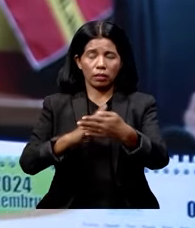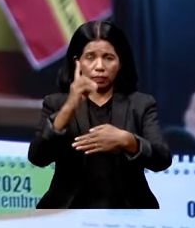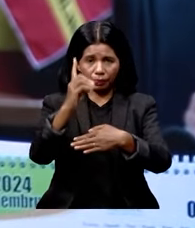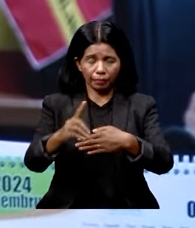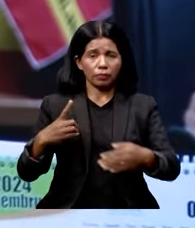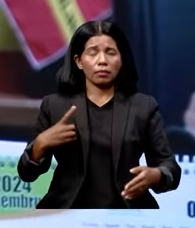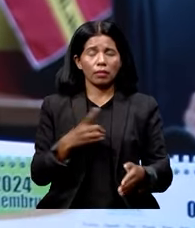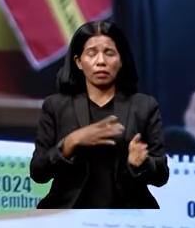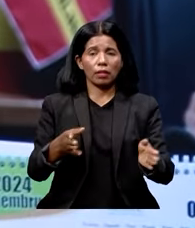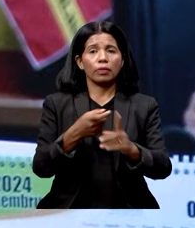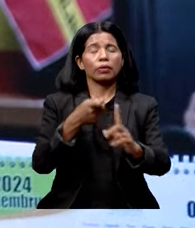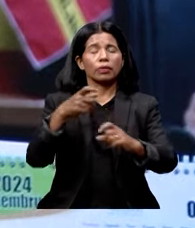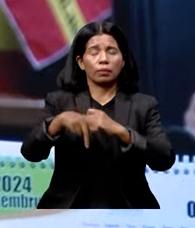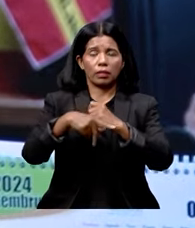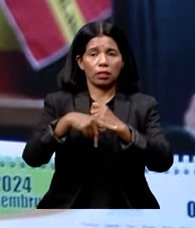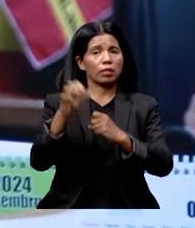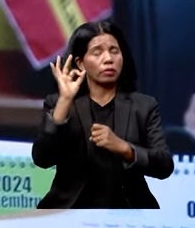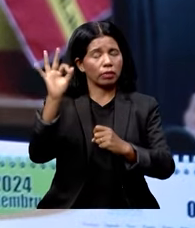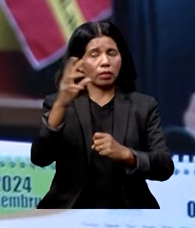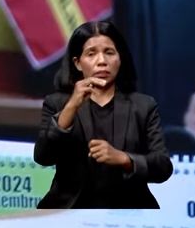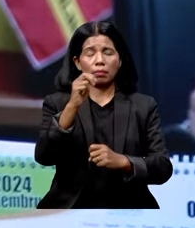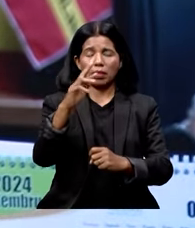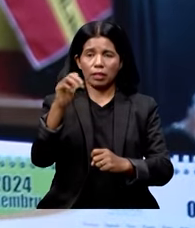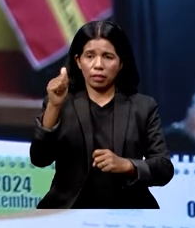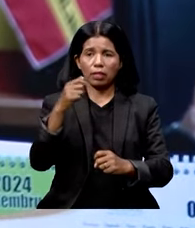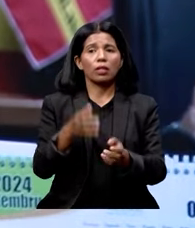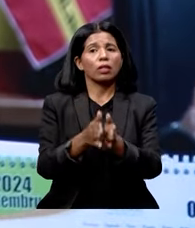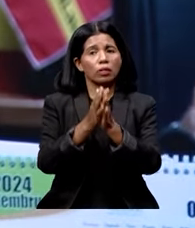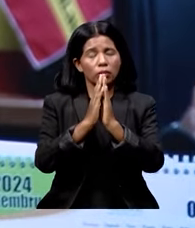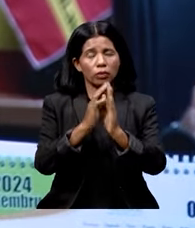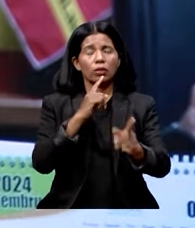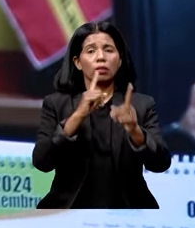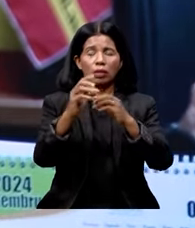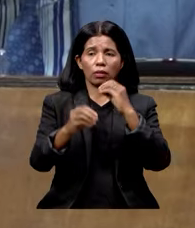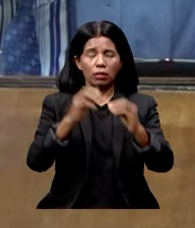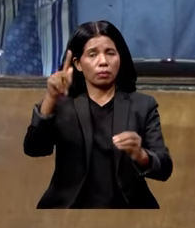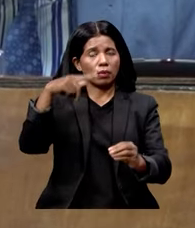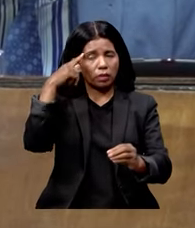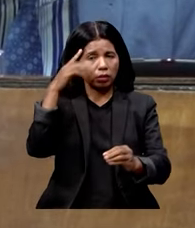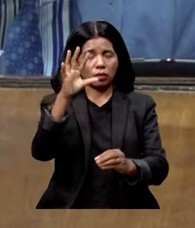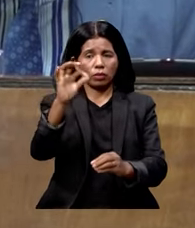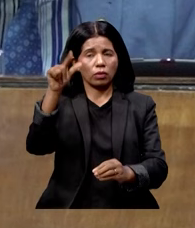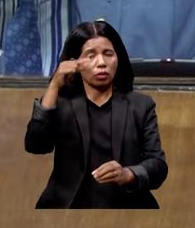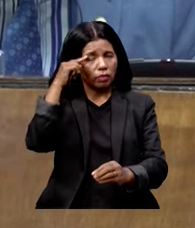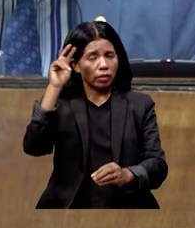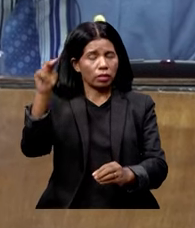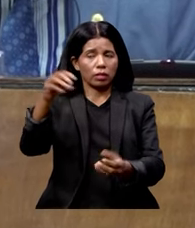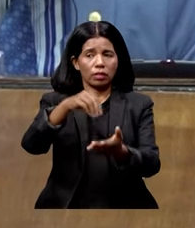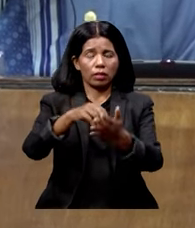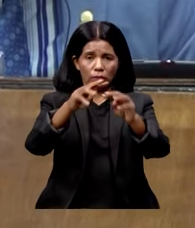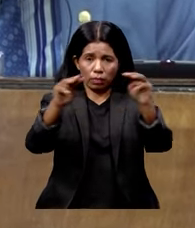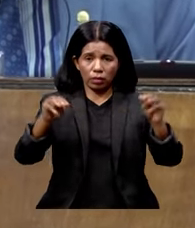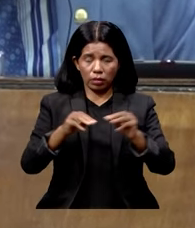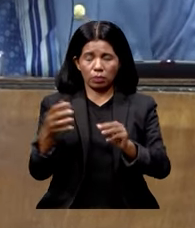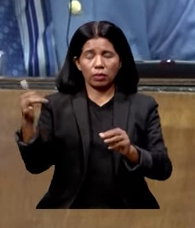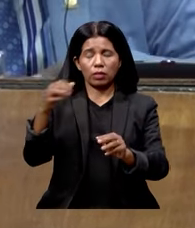a deputada russa bancada oposição Fratelino Maria Angélica Rangel, russo esclarecimento política no governo Nien, na Bialoca, no município